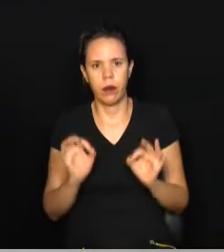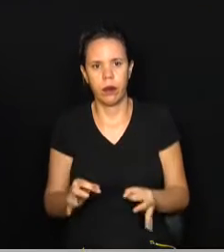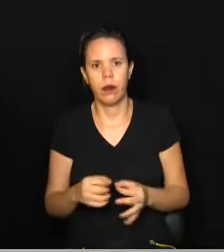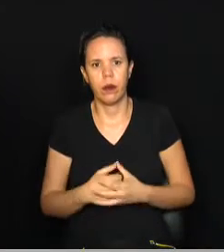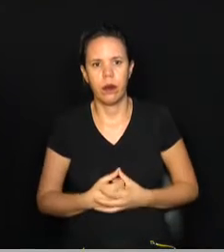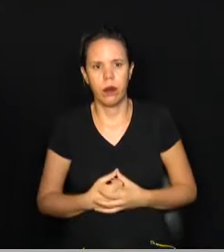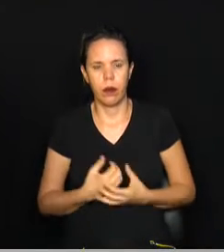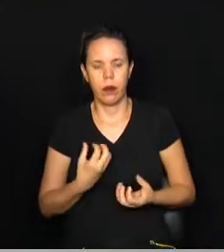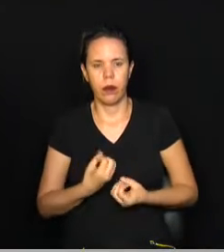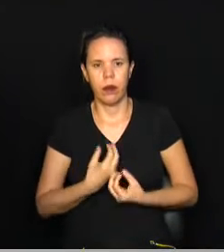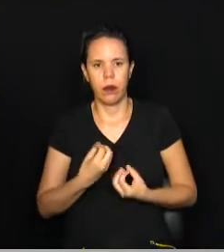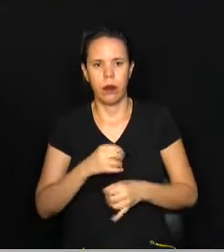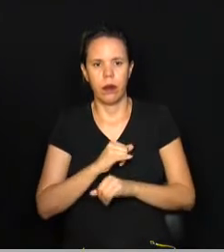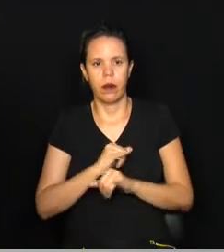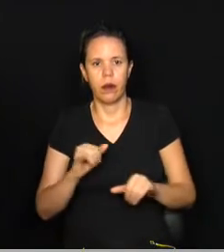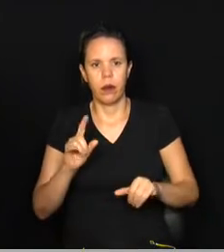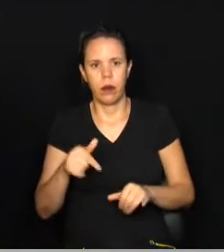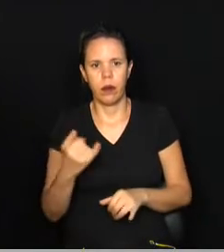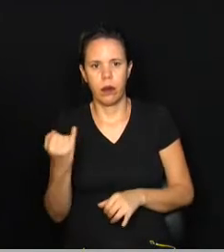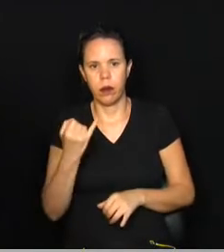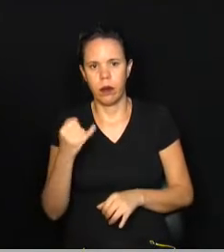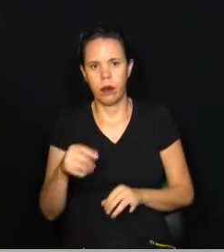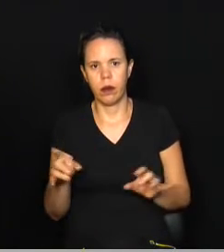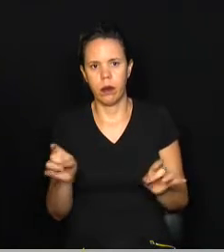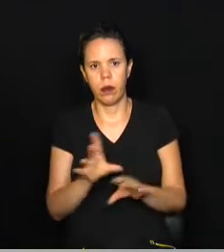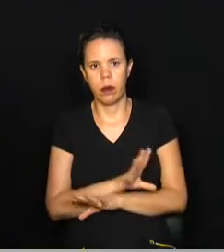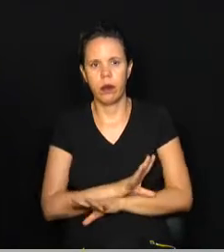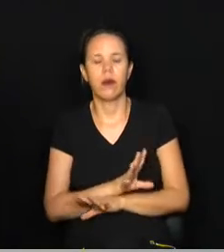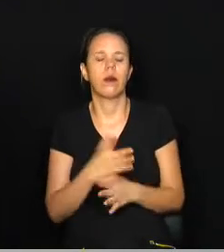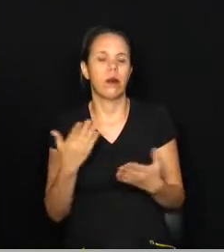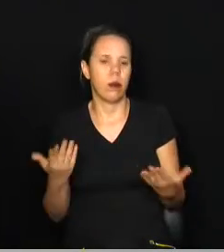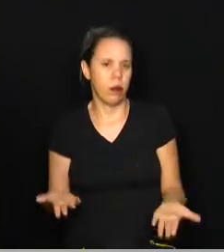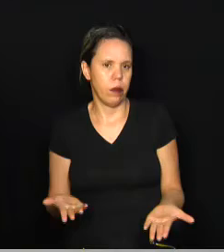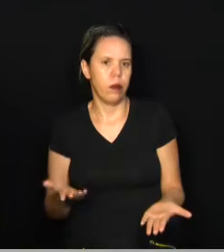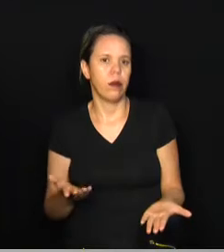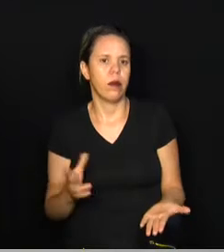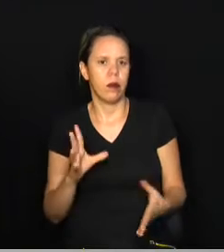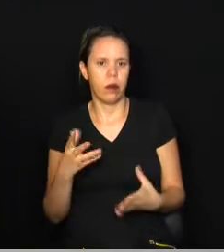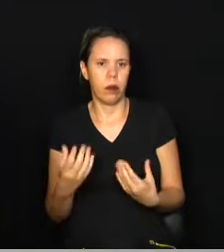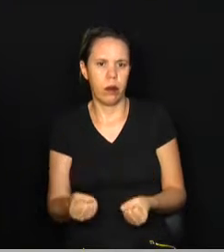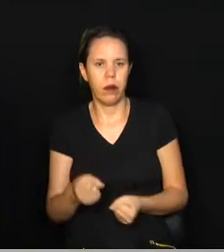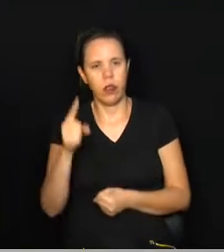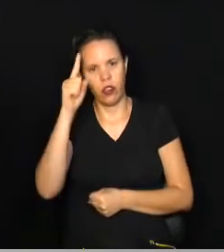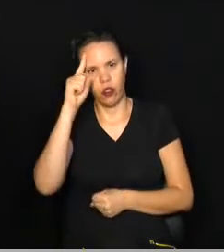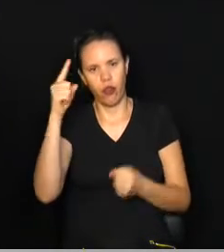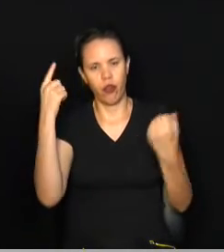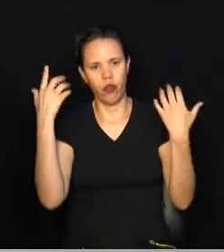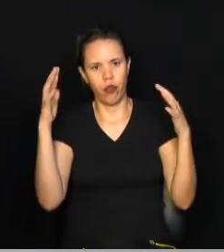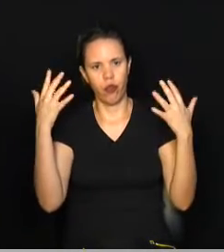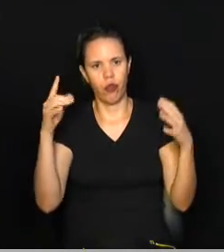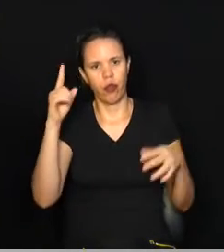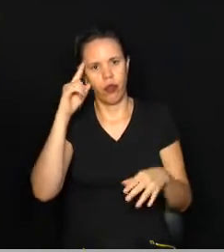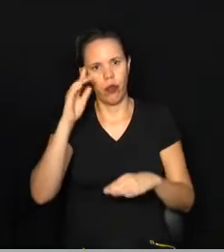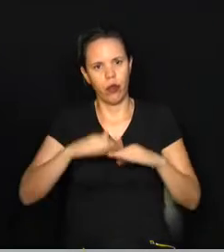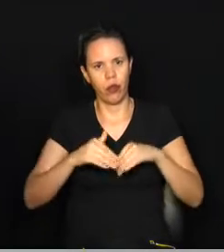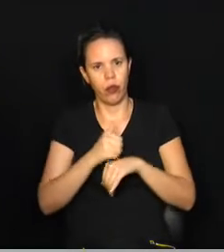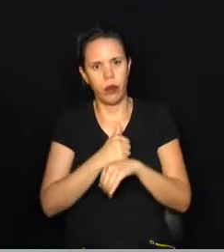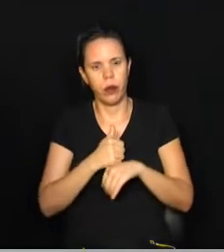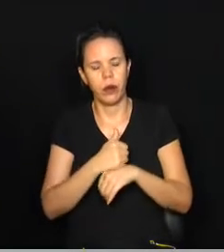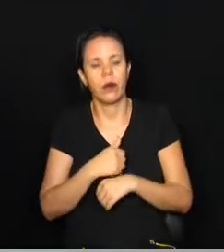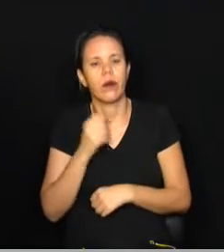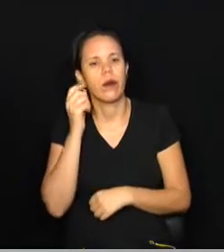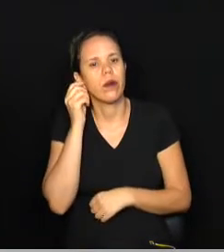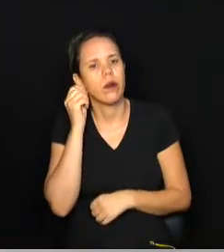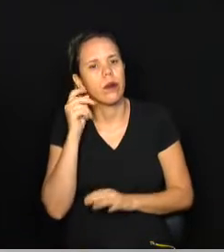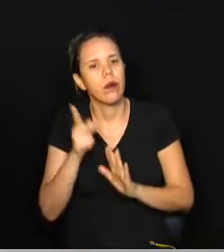a informação é mais do que pronta quando é instituído uma data comemorativa para esse profissional. Esse projeto